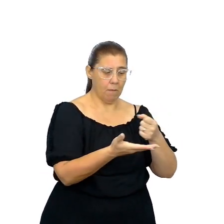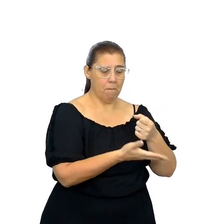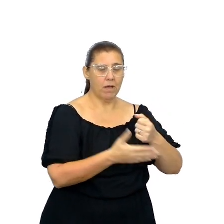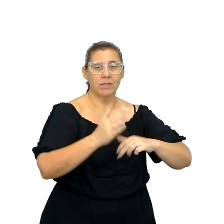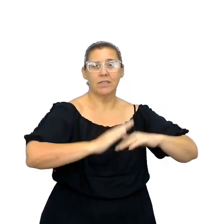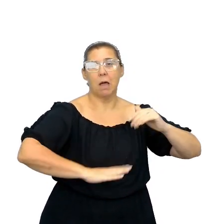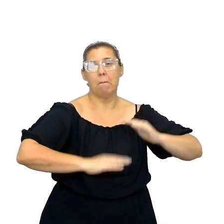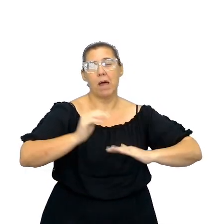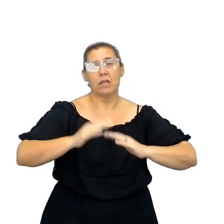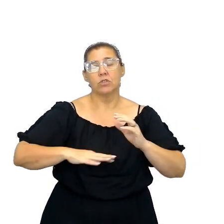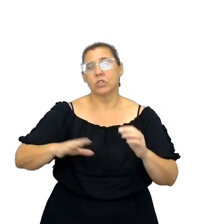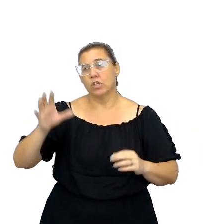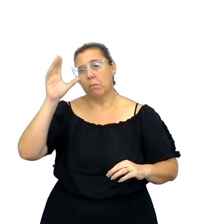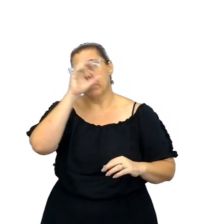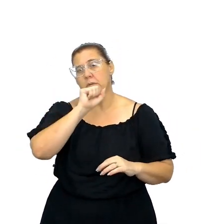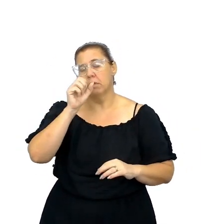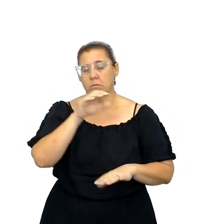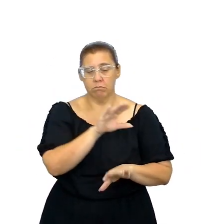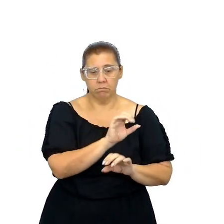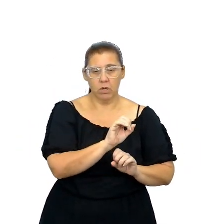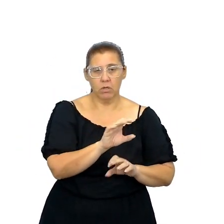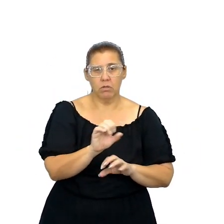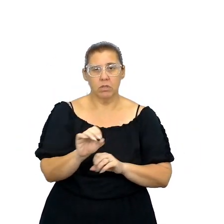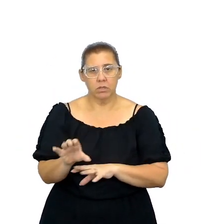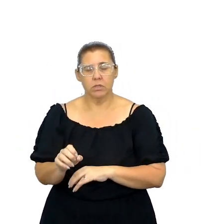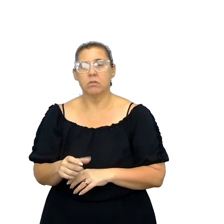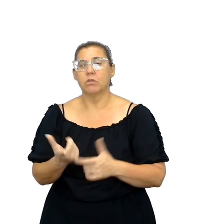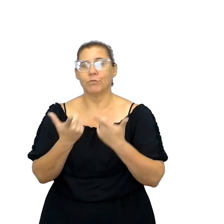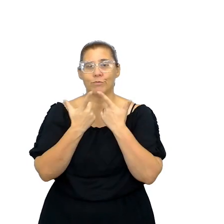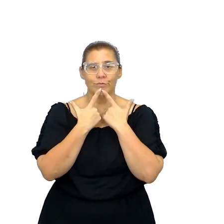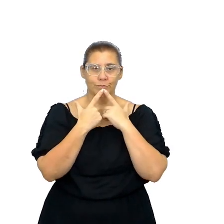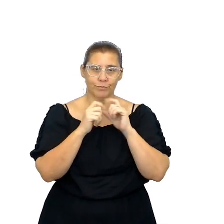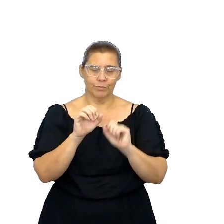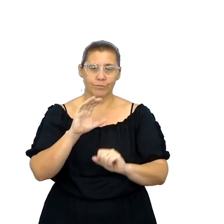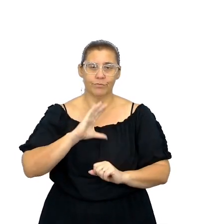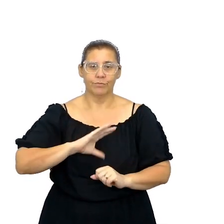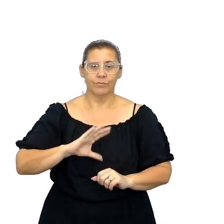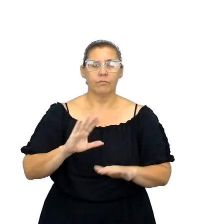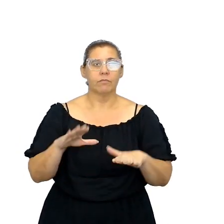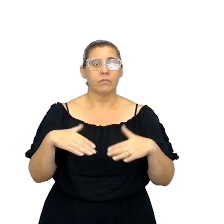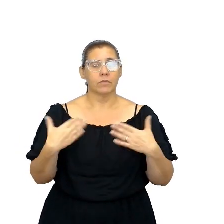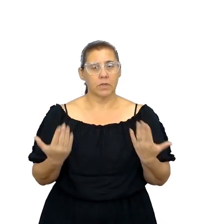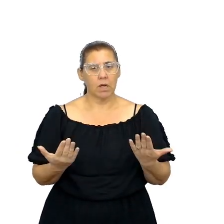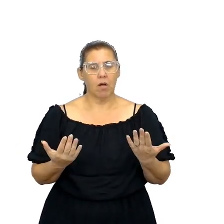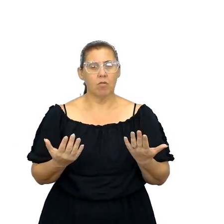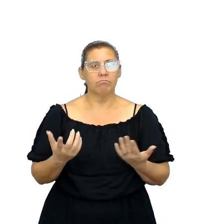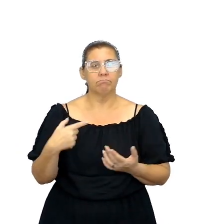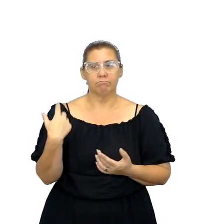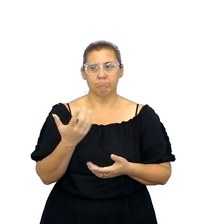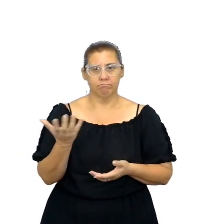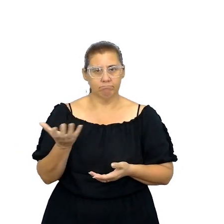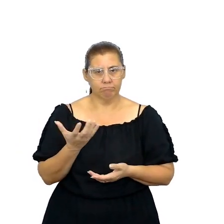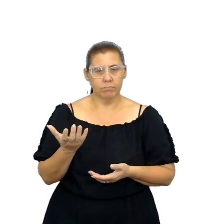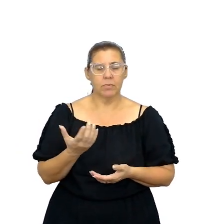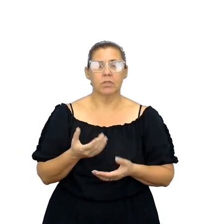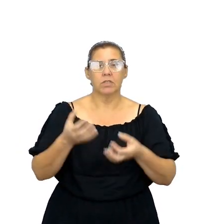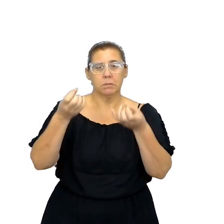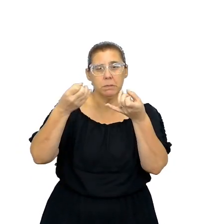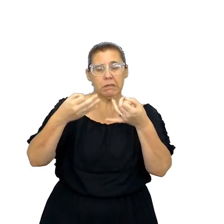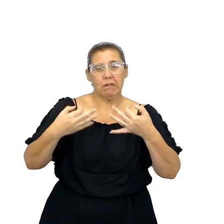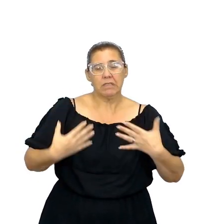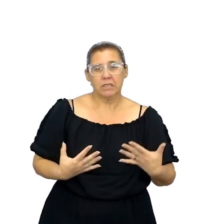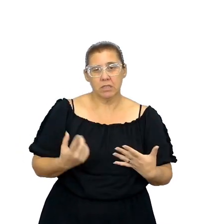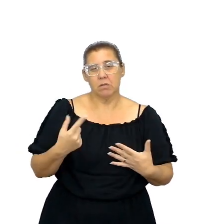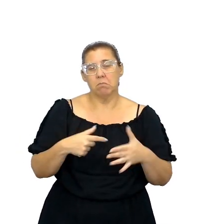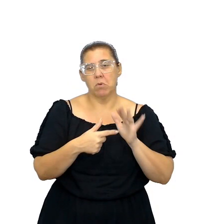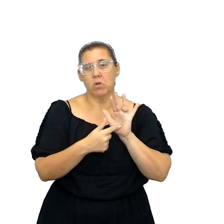práticas de aprendizagem para o ensino da língua portuguesa. Então, esperamos, professores, que com essa nossa fala possamos dar